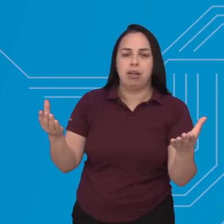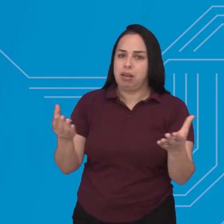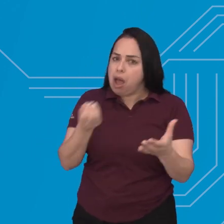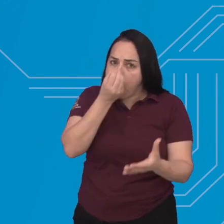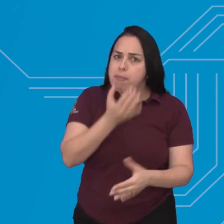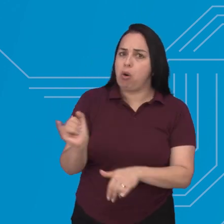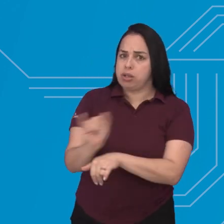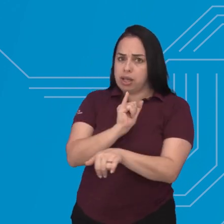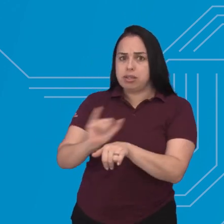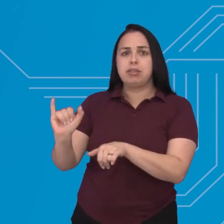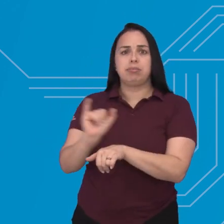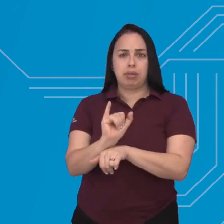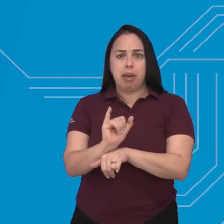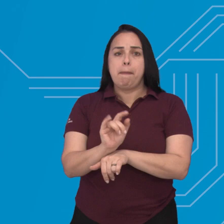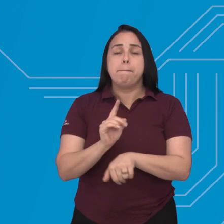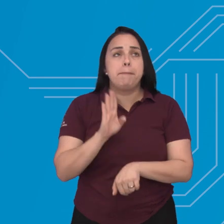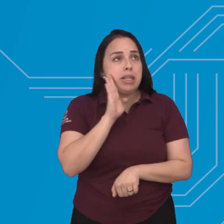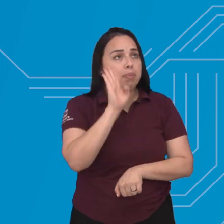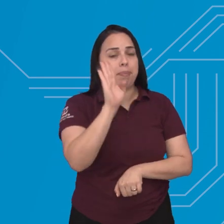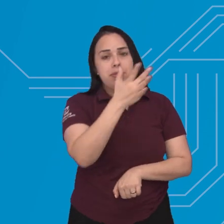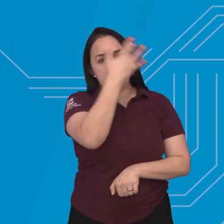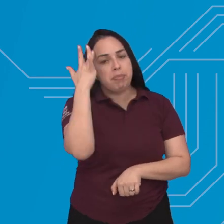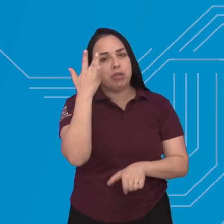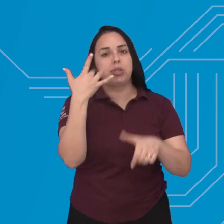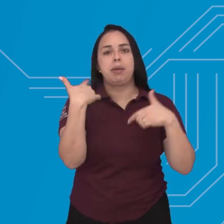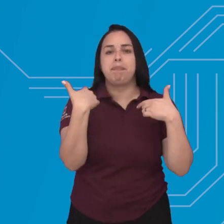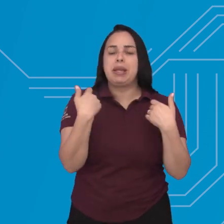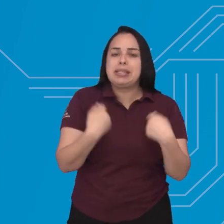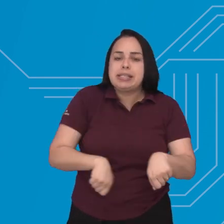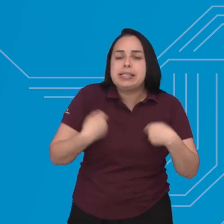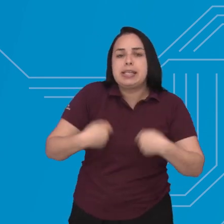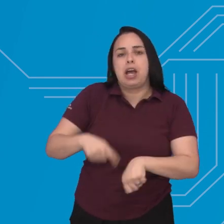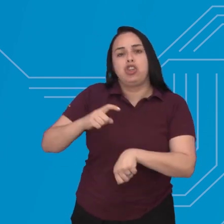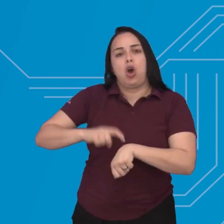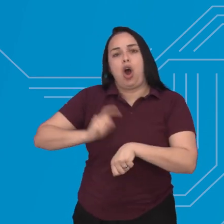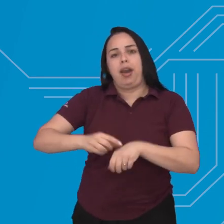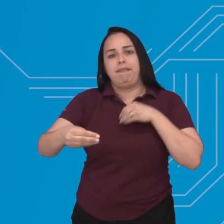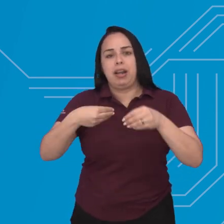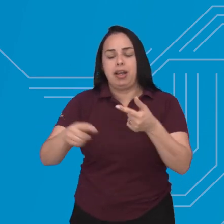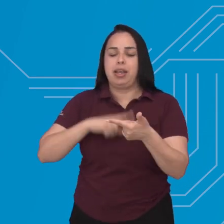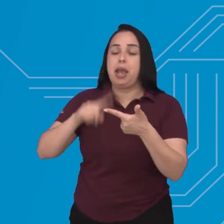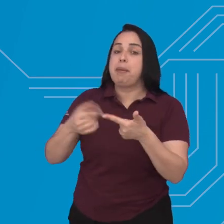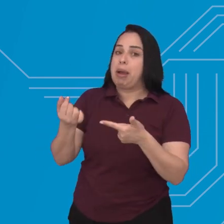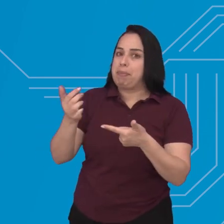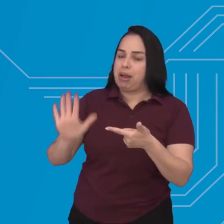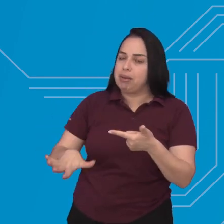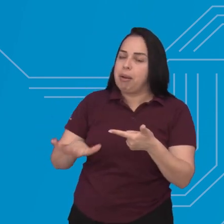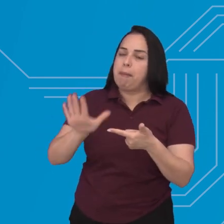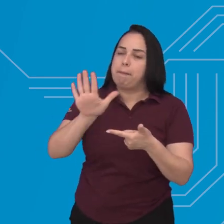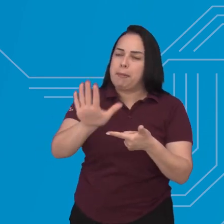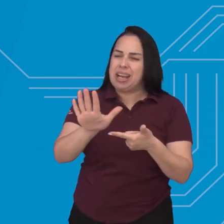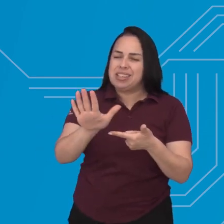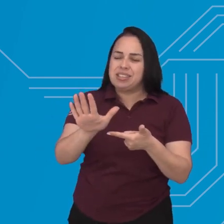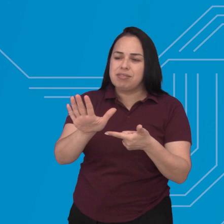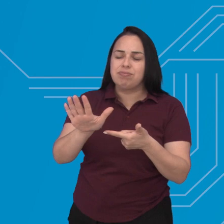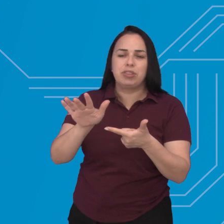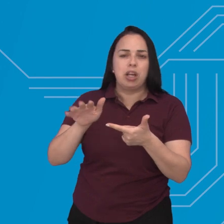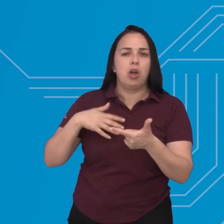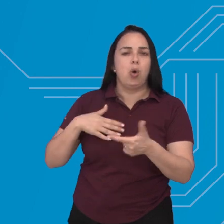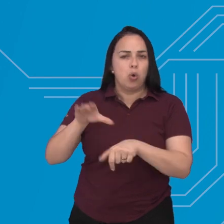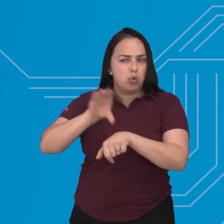modalidade, que é uma ótima alternativa principalmente para quem precisa de horários mais flexíveis e preços mais baixos. Porém,